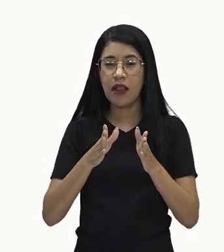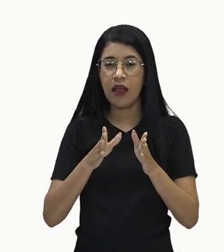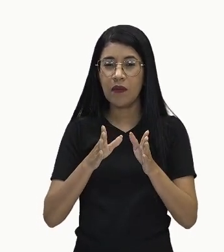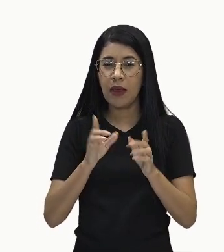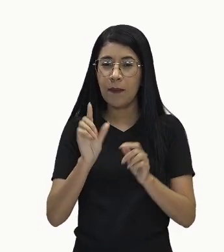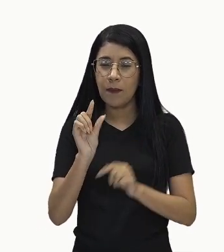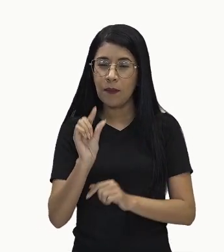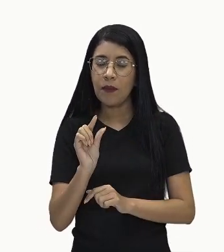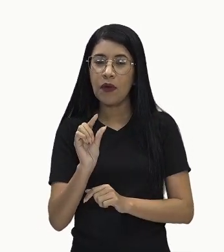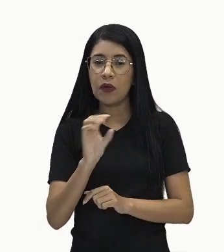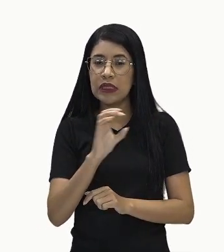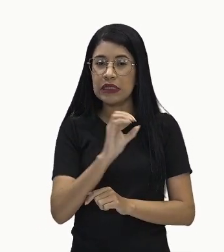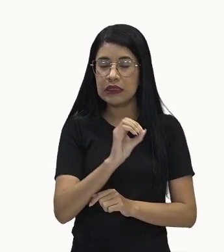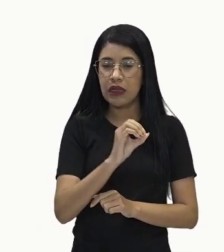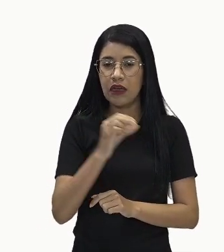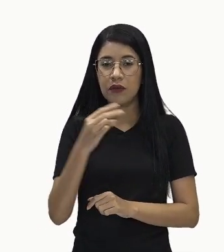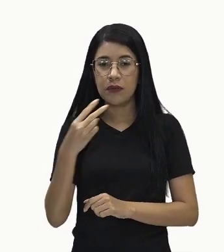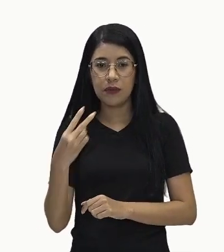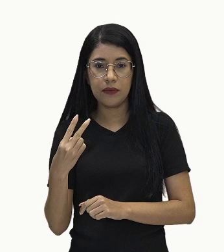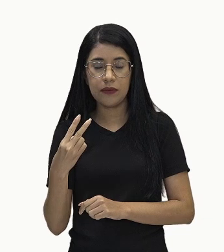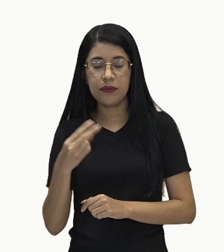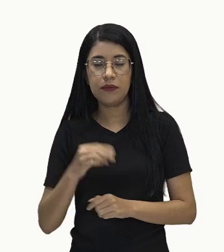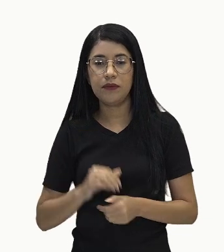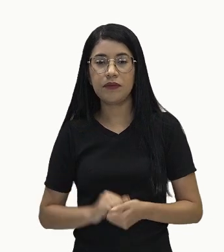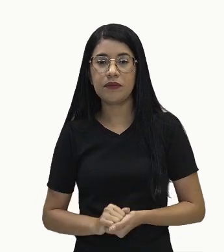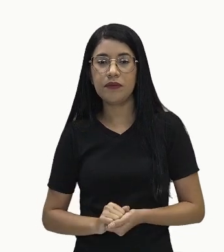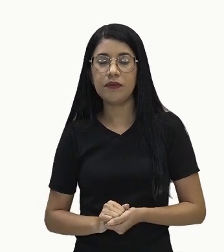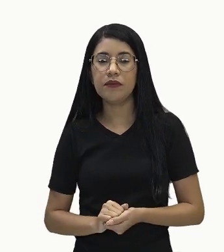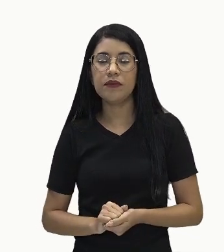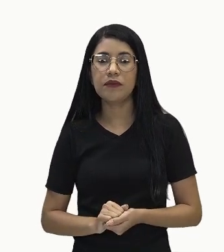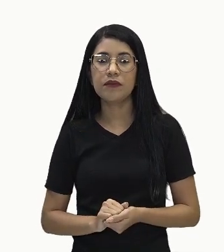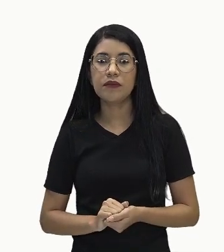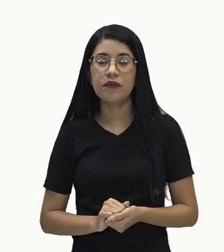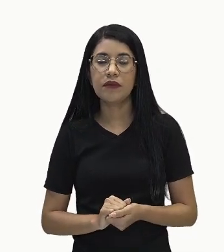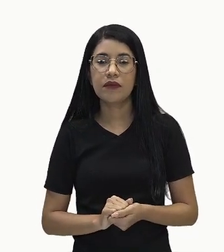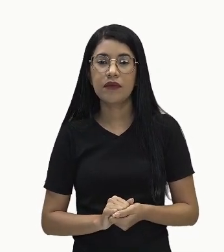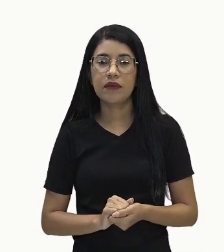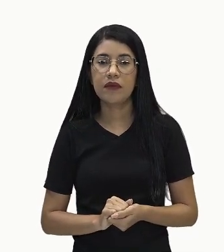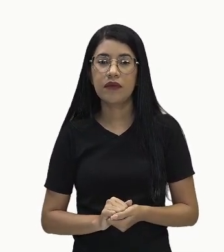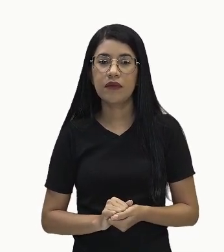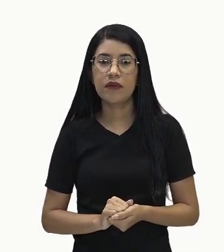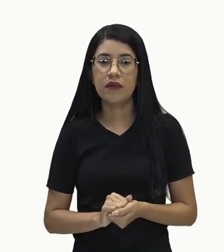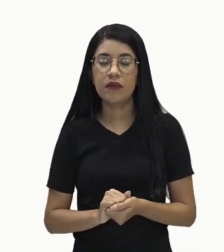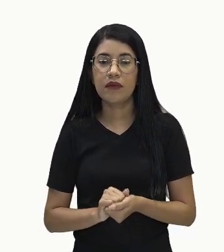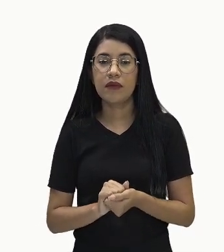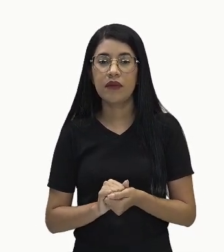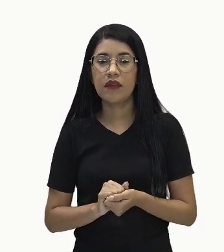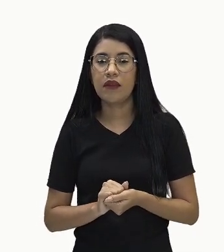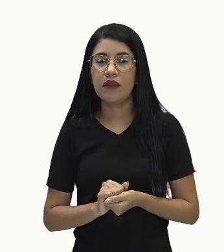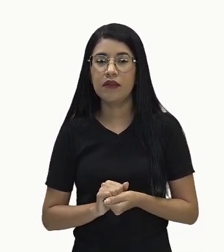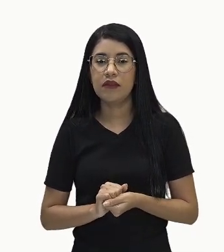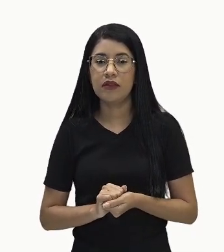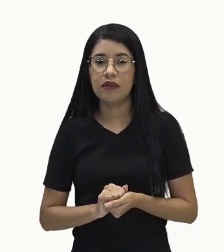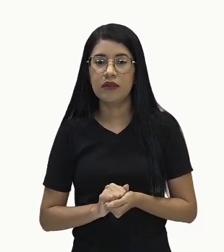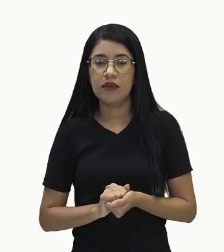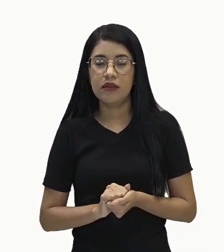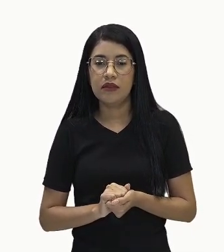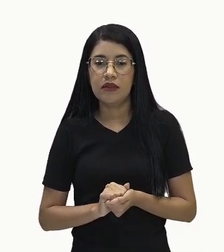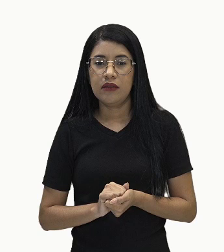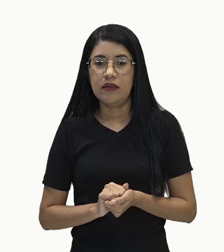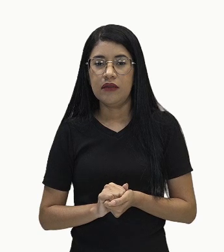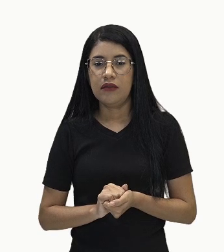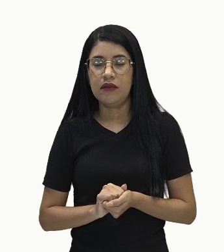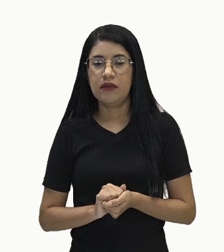ou igual a 2. Então, observe que é um intervalo, de valor bem pequeno, entre 0 e 2.